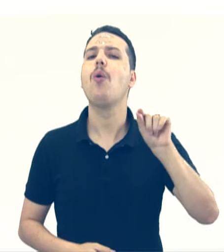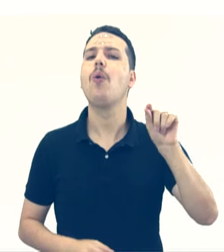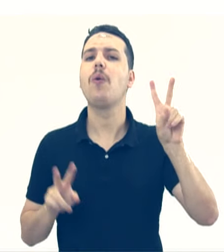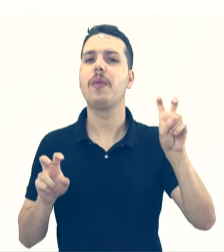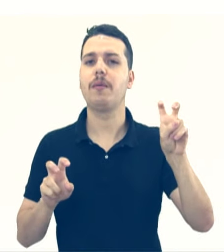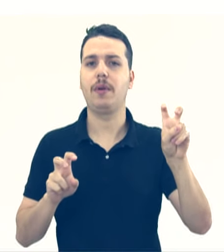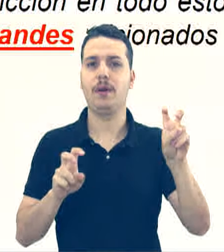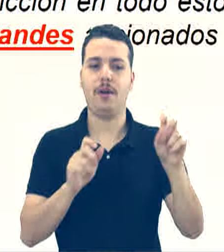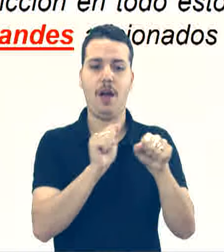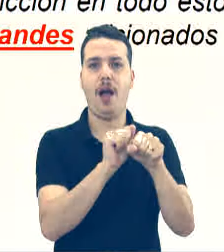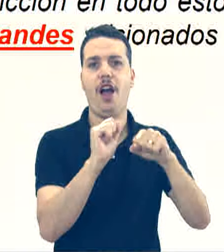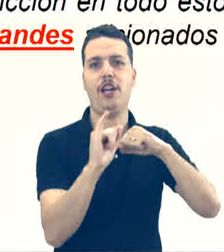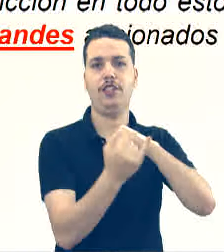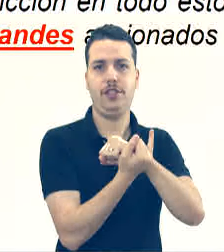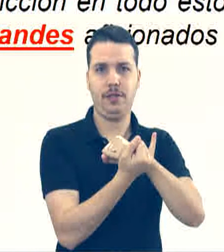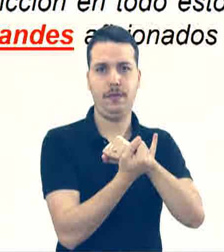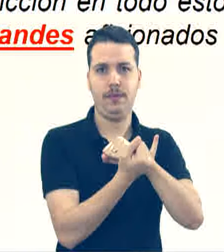os adjetivos.